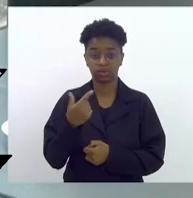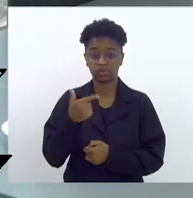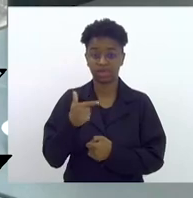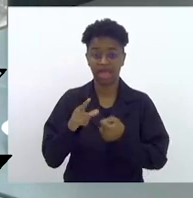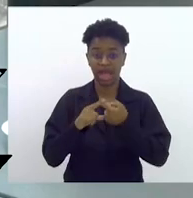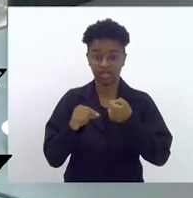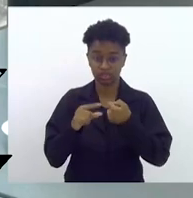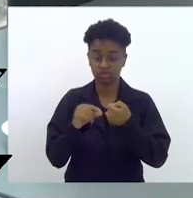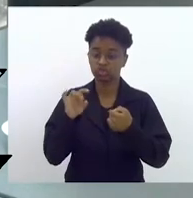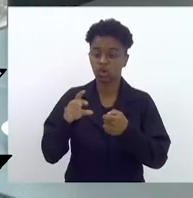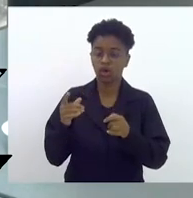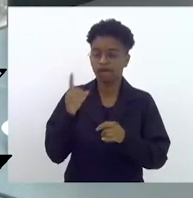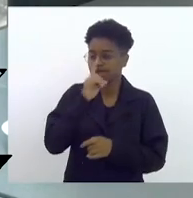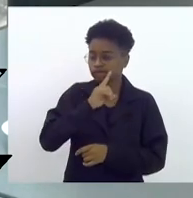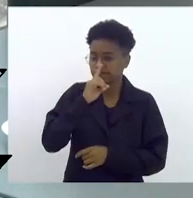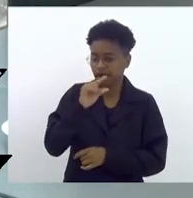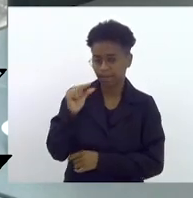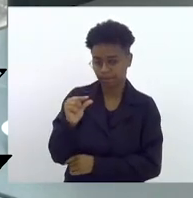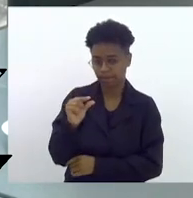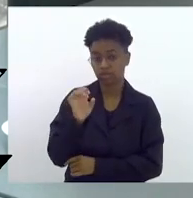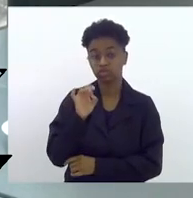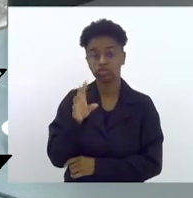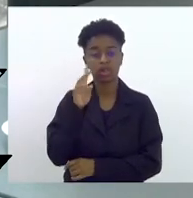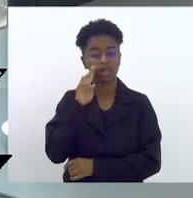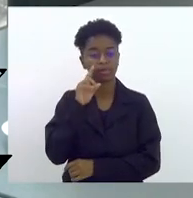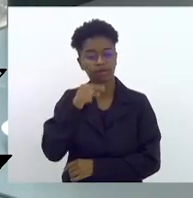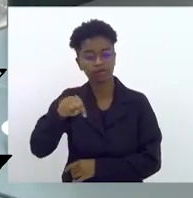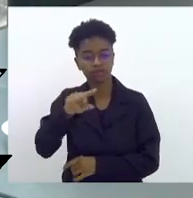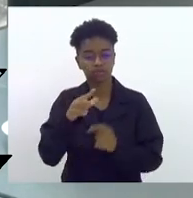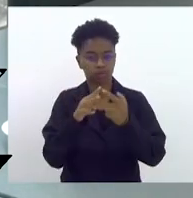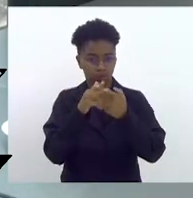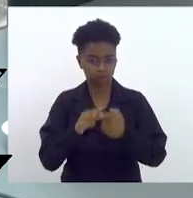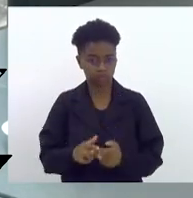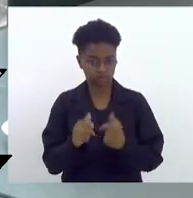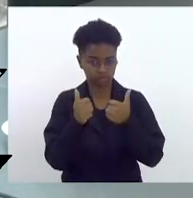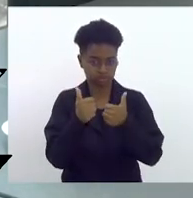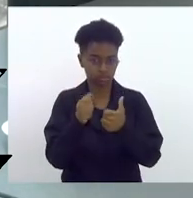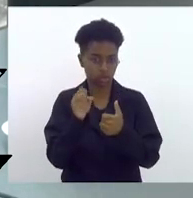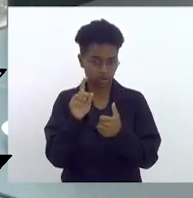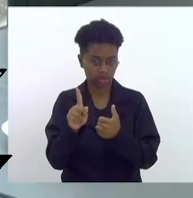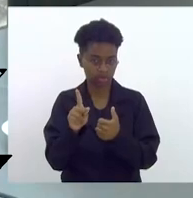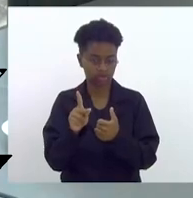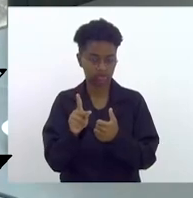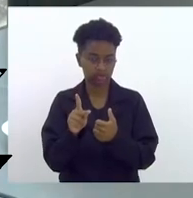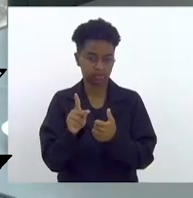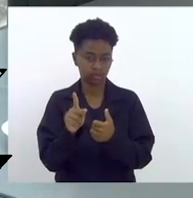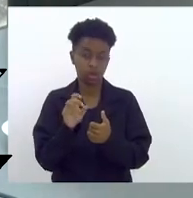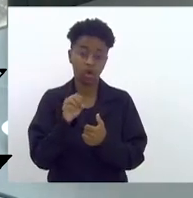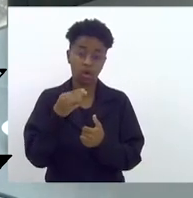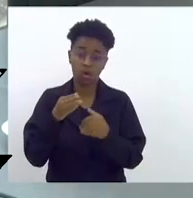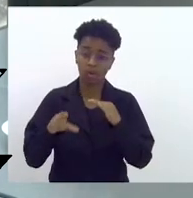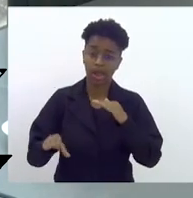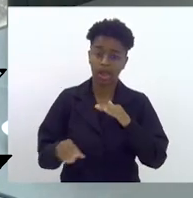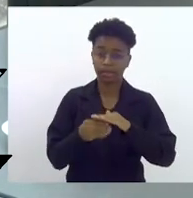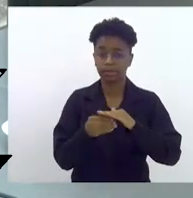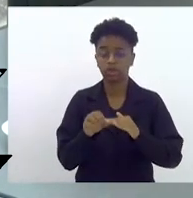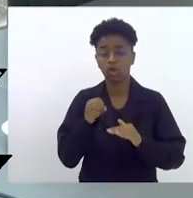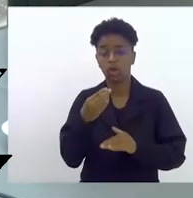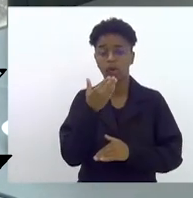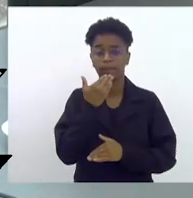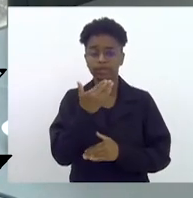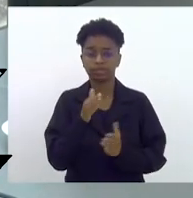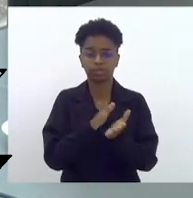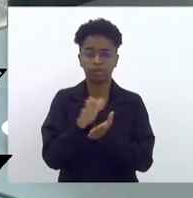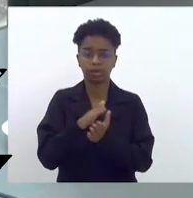um erro material pequenininho mas só para lembrar de alguém o próprio autor é deputado Serafim de apresentar uma ou apresentar uma Emenda em plenário pedir a